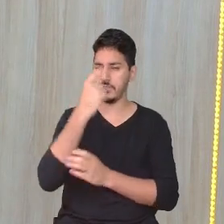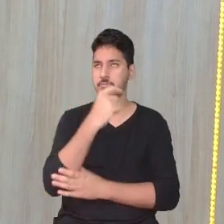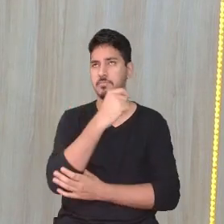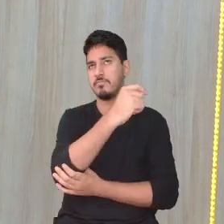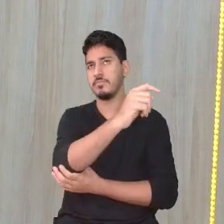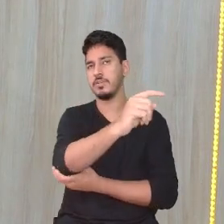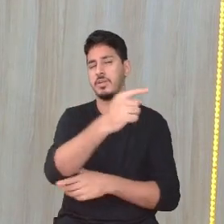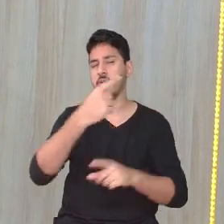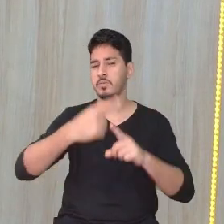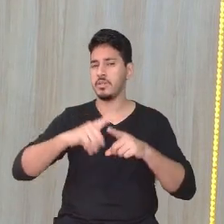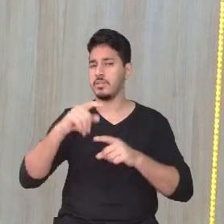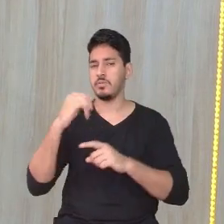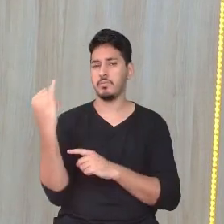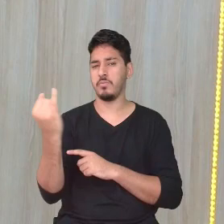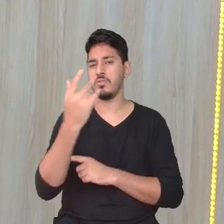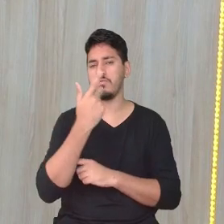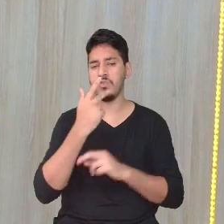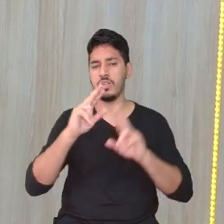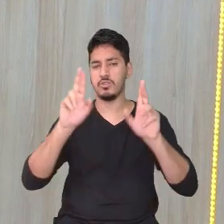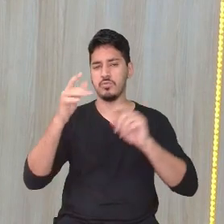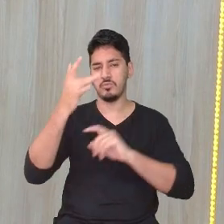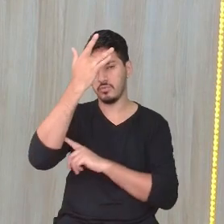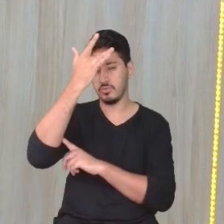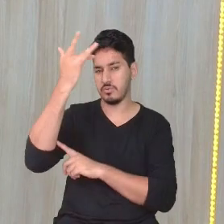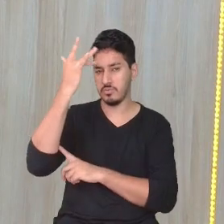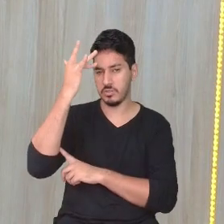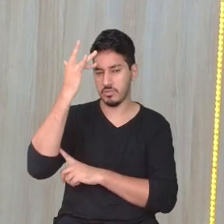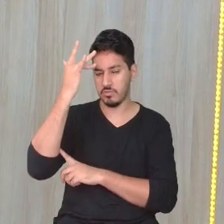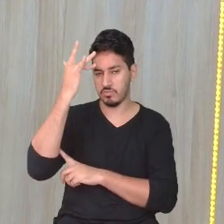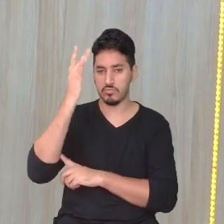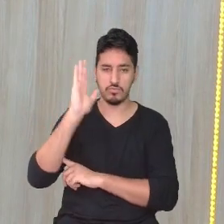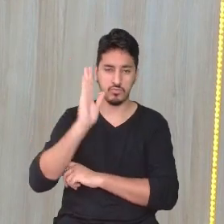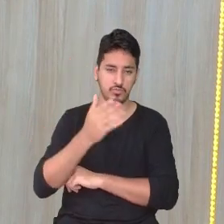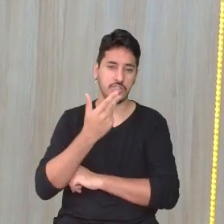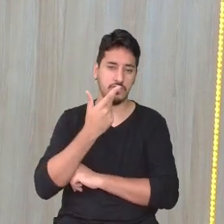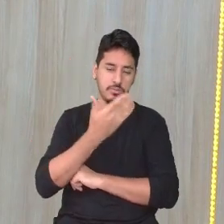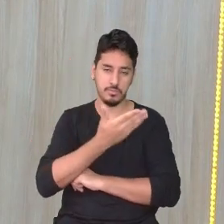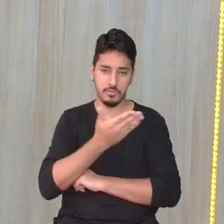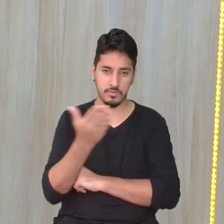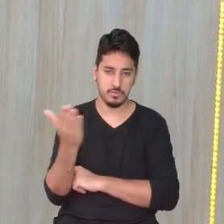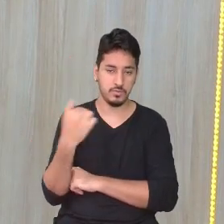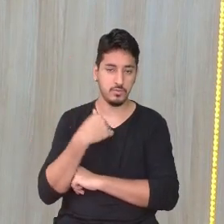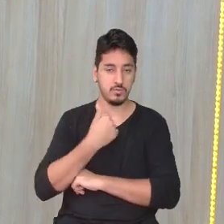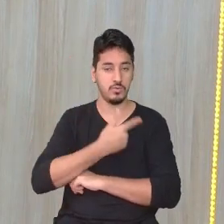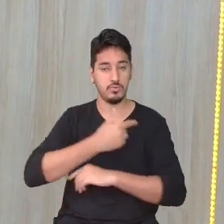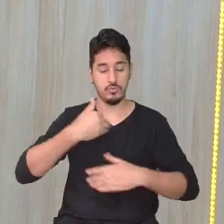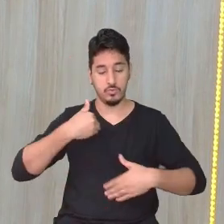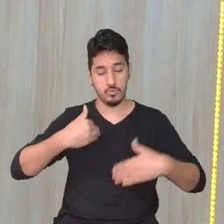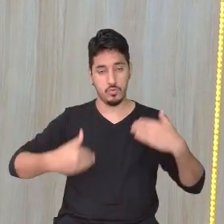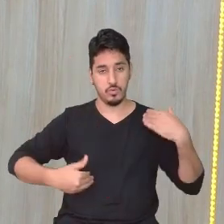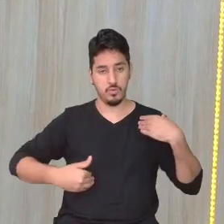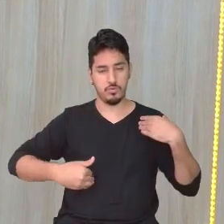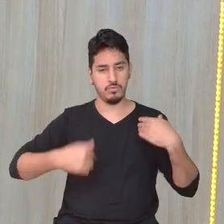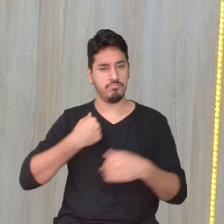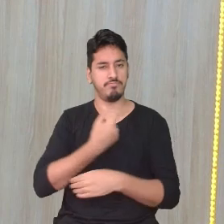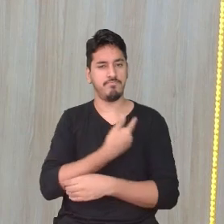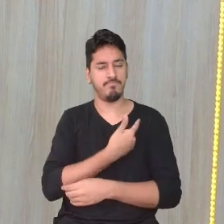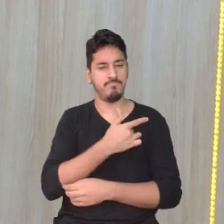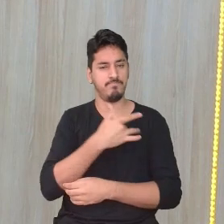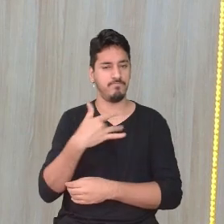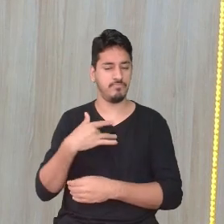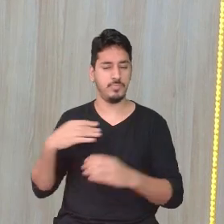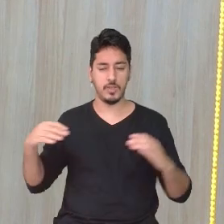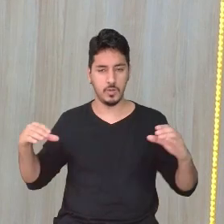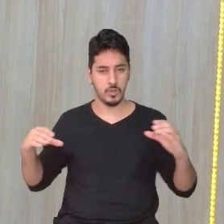que é tão importante falar em saúde mental, gente? Como já comecei a dizer a vocês, o nosso corpo, a nossa saúde, ela é